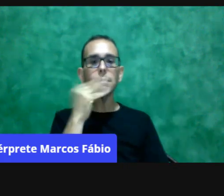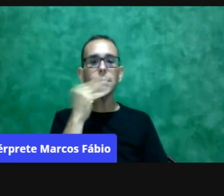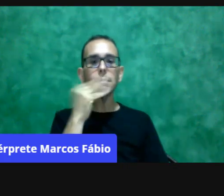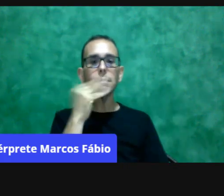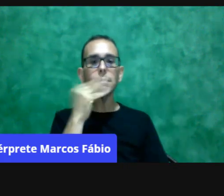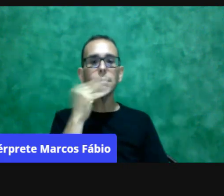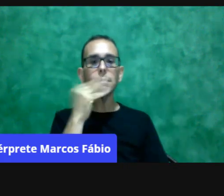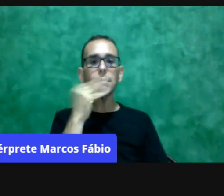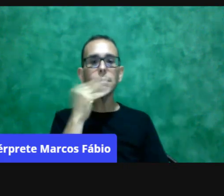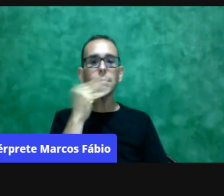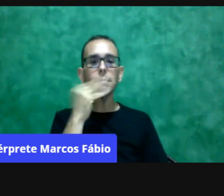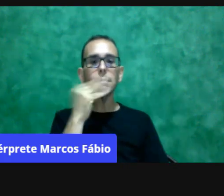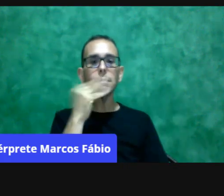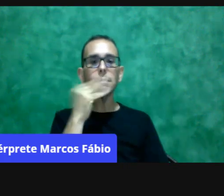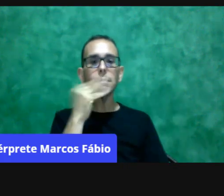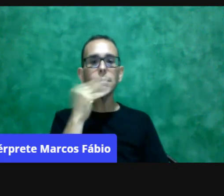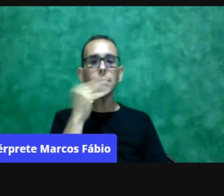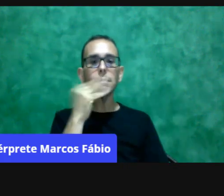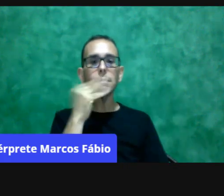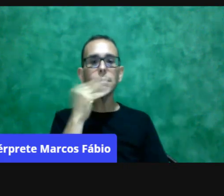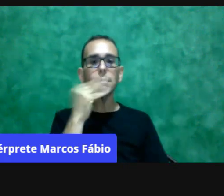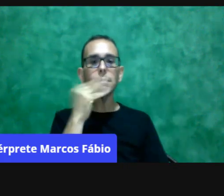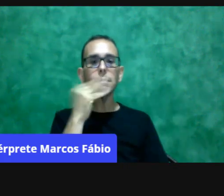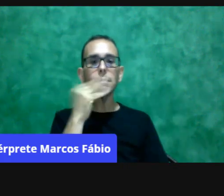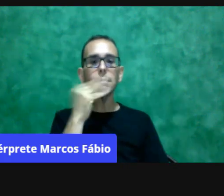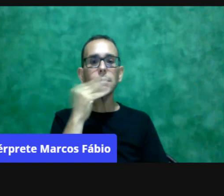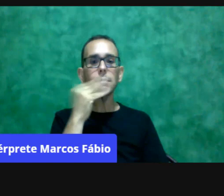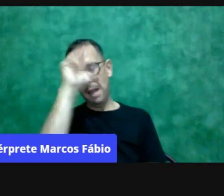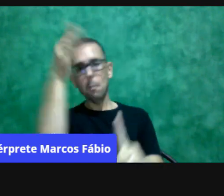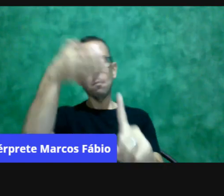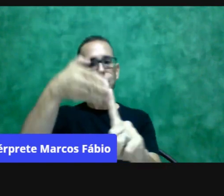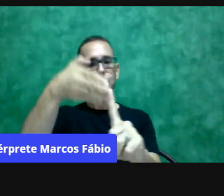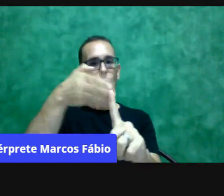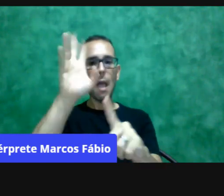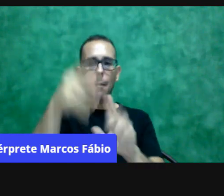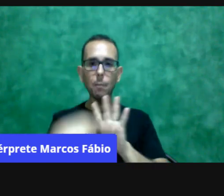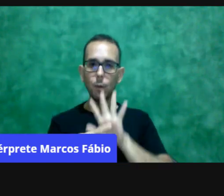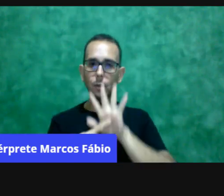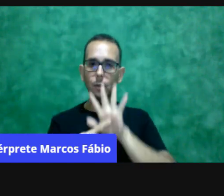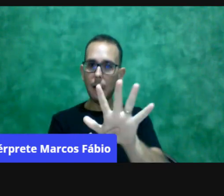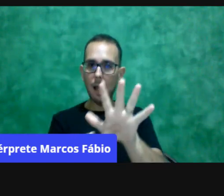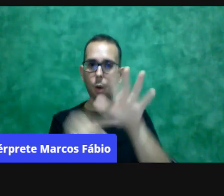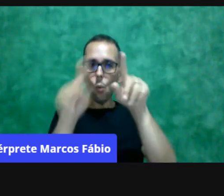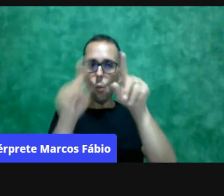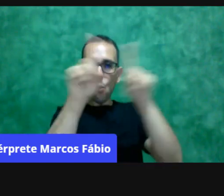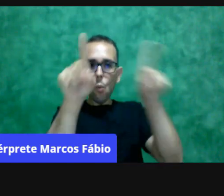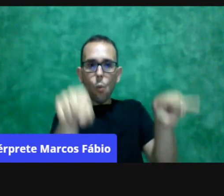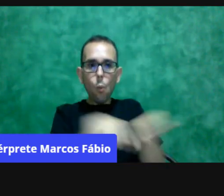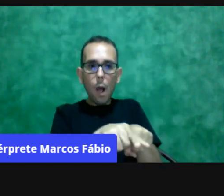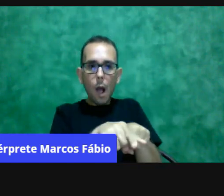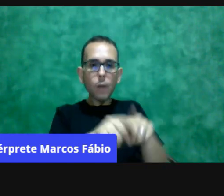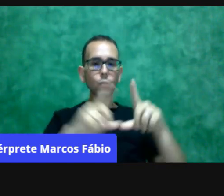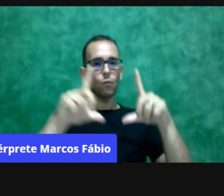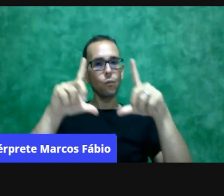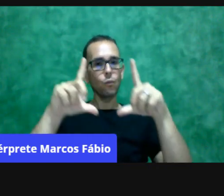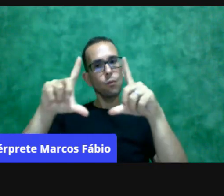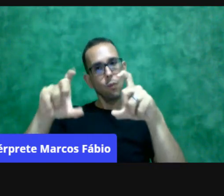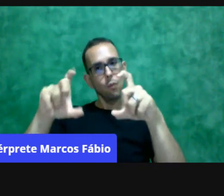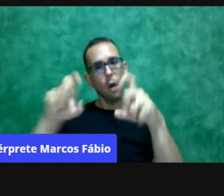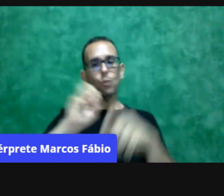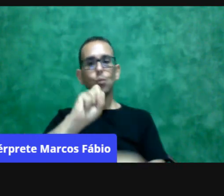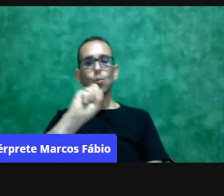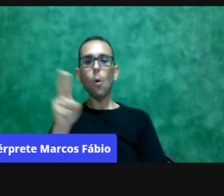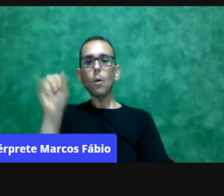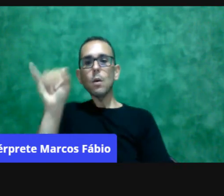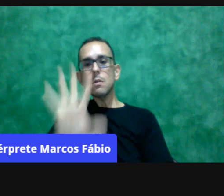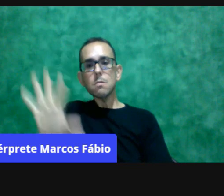aquilo. Então, se é pensar nos objetivos. Se o meu objetivo é mostrar um quadro, uma foto, uma imagem, eu